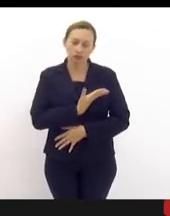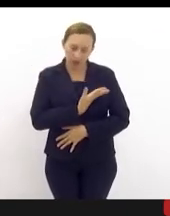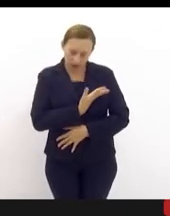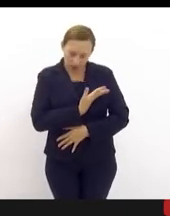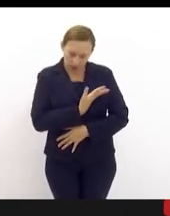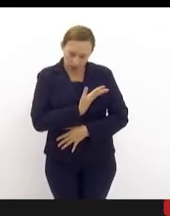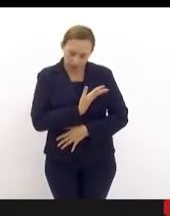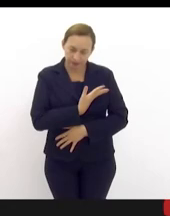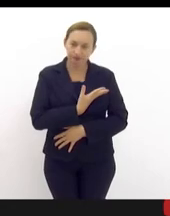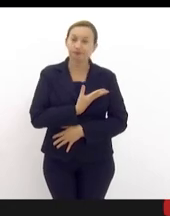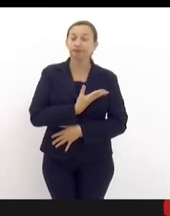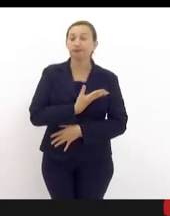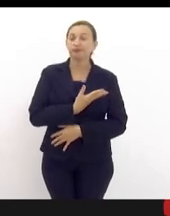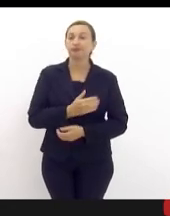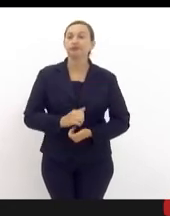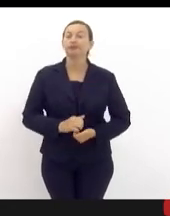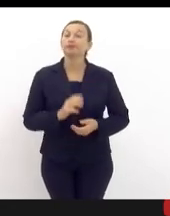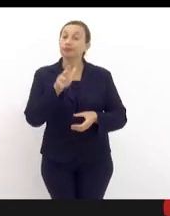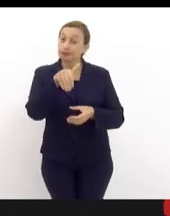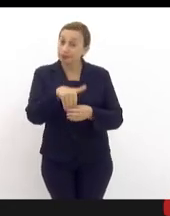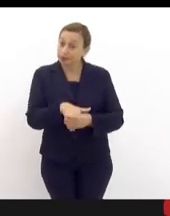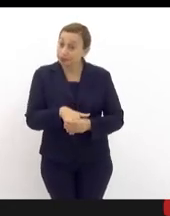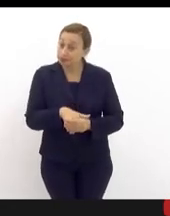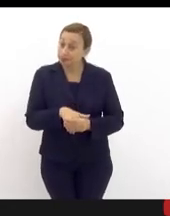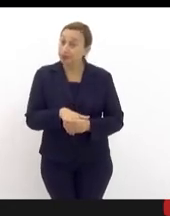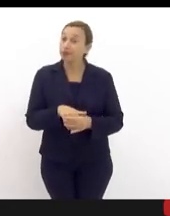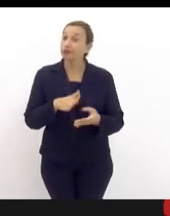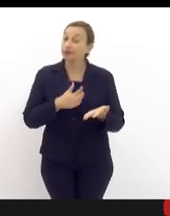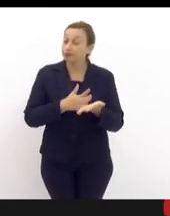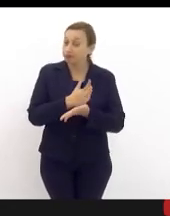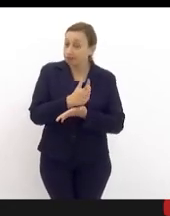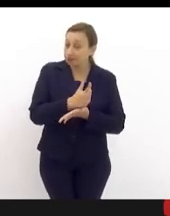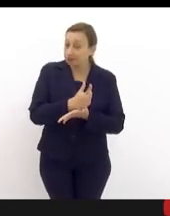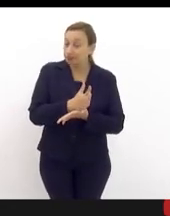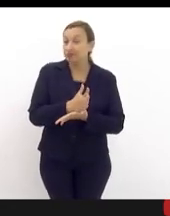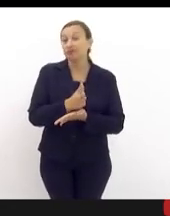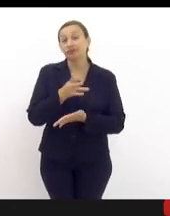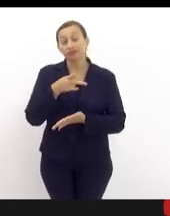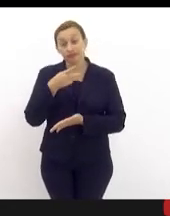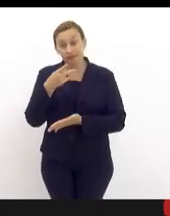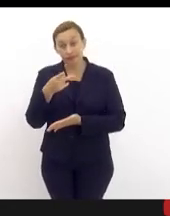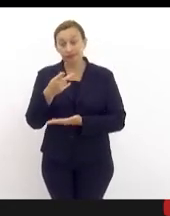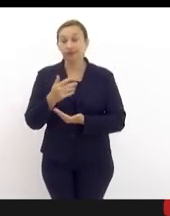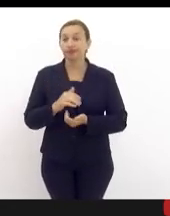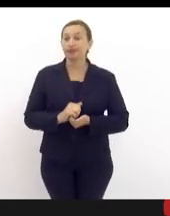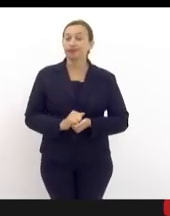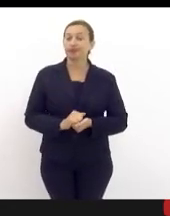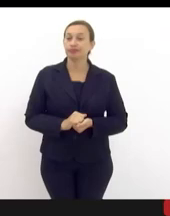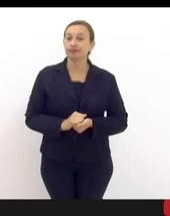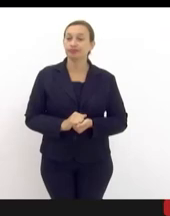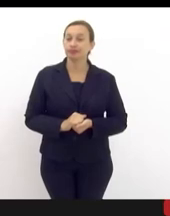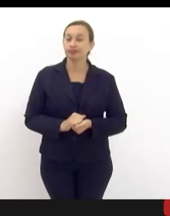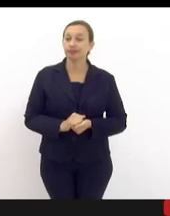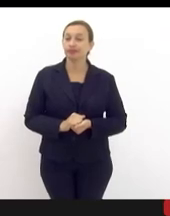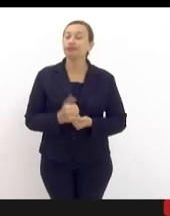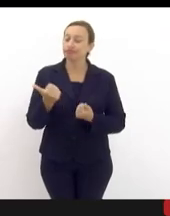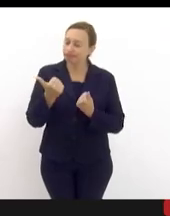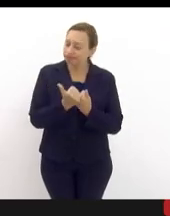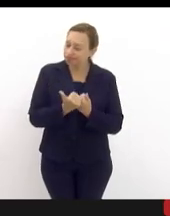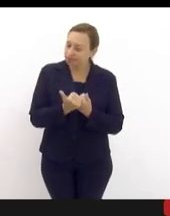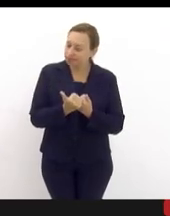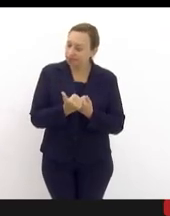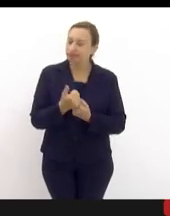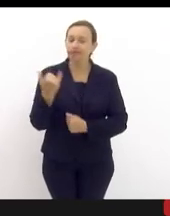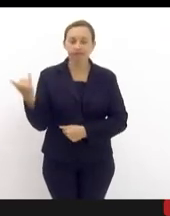as colegas também que votaram favorável, que vão se pronunciar por esse apoio